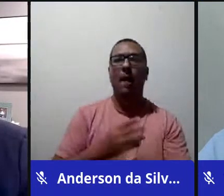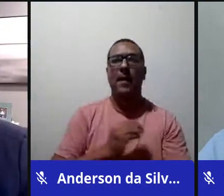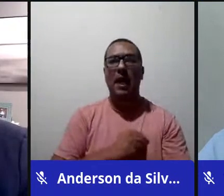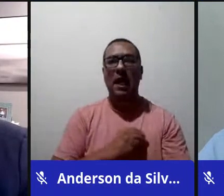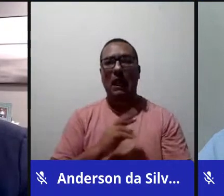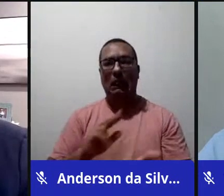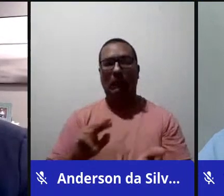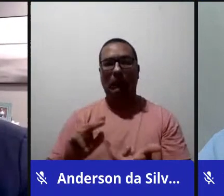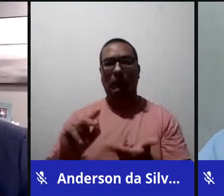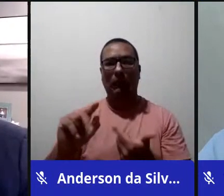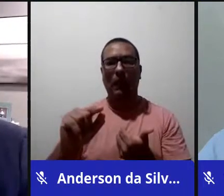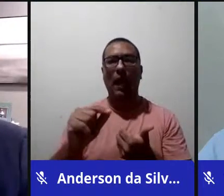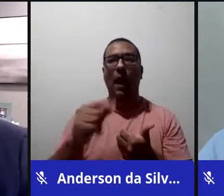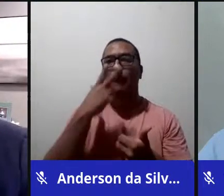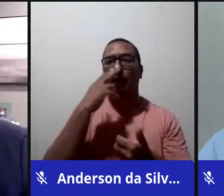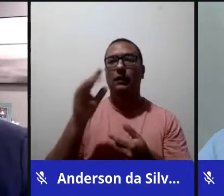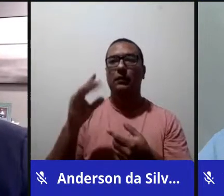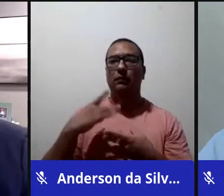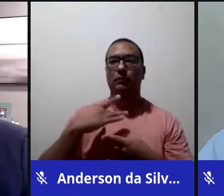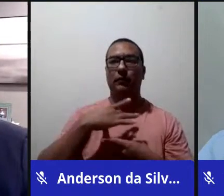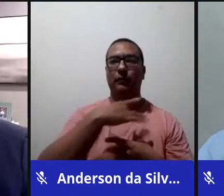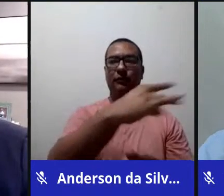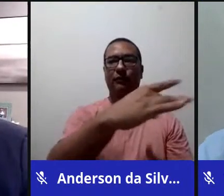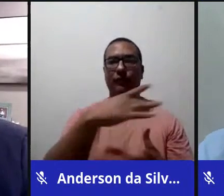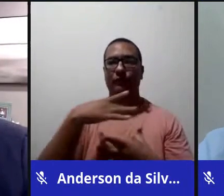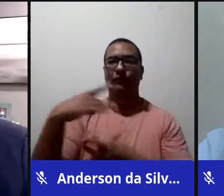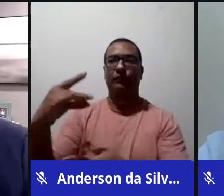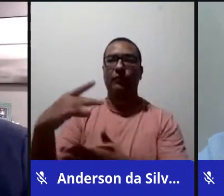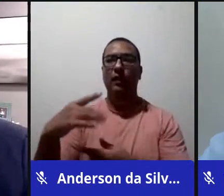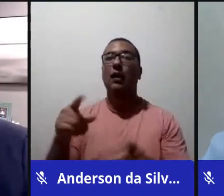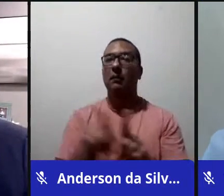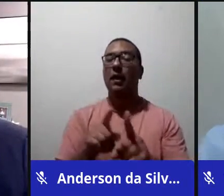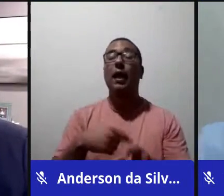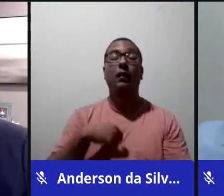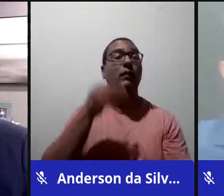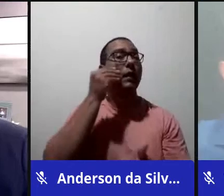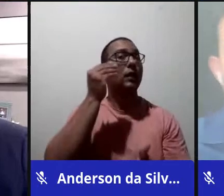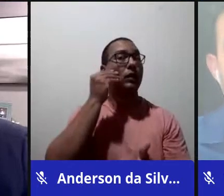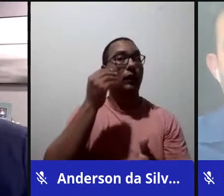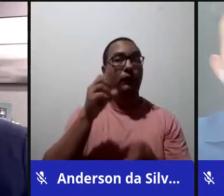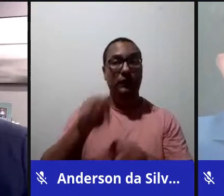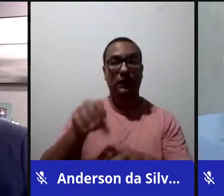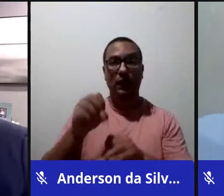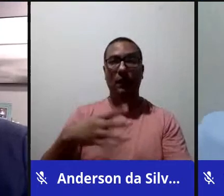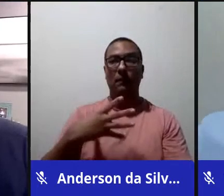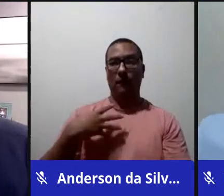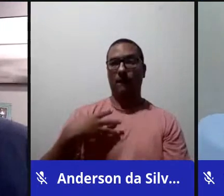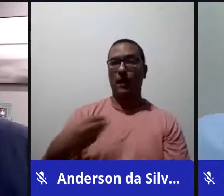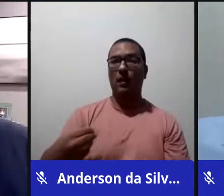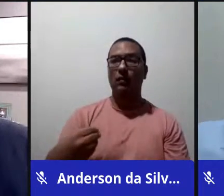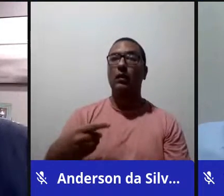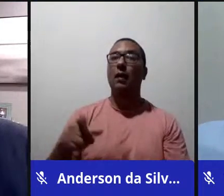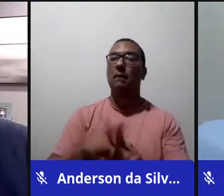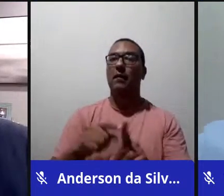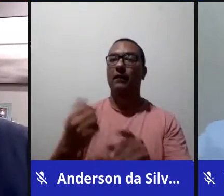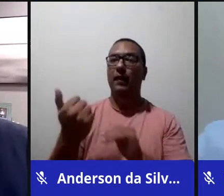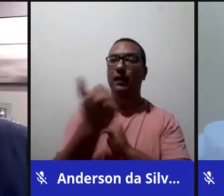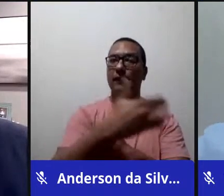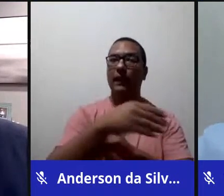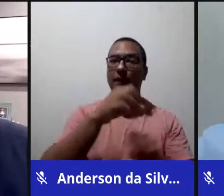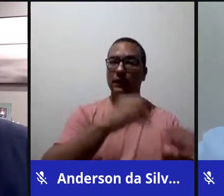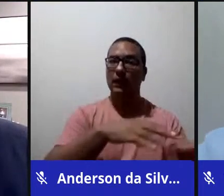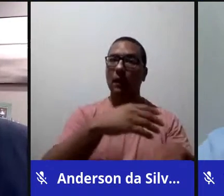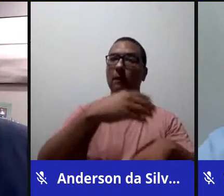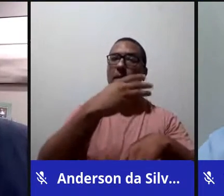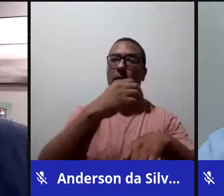comportamento no dia a dia, e essa coisa, ela se contamina, sabe? É isso que eu tento ensinar para os meus filhos. É isso que os meus filhos vão ensinar